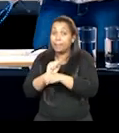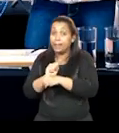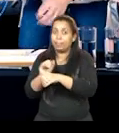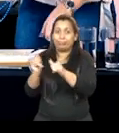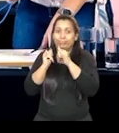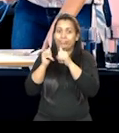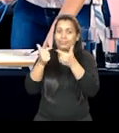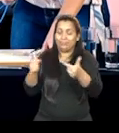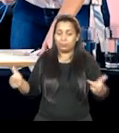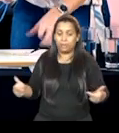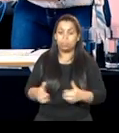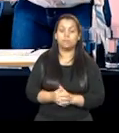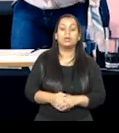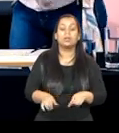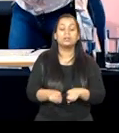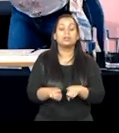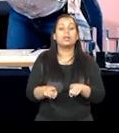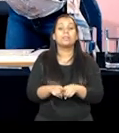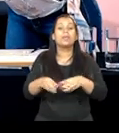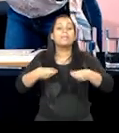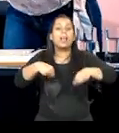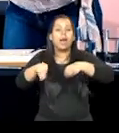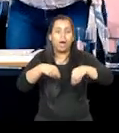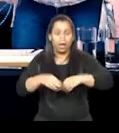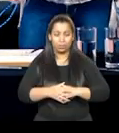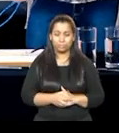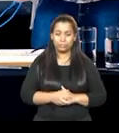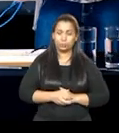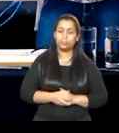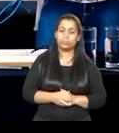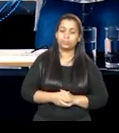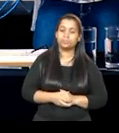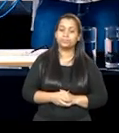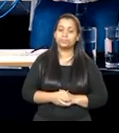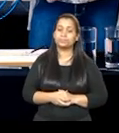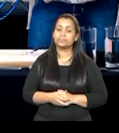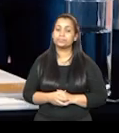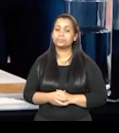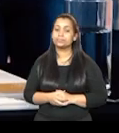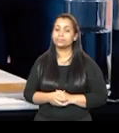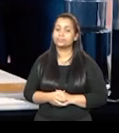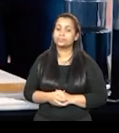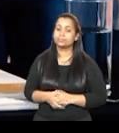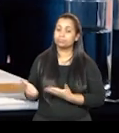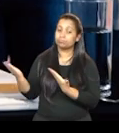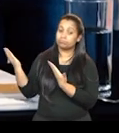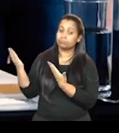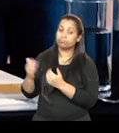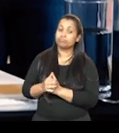plástico, o que vocês acham? Pode ser dessa tampinha ou então essa barrinha que nós temos aqui.